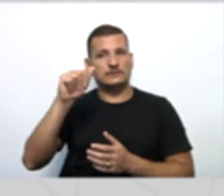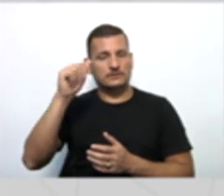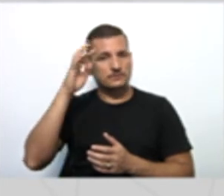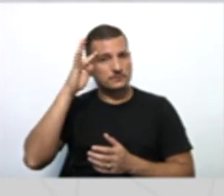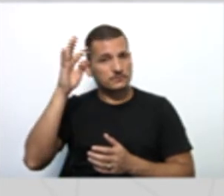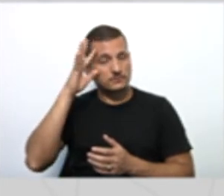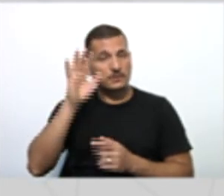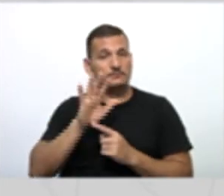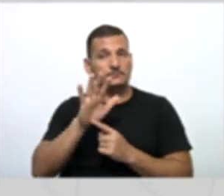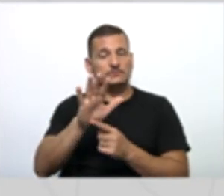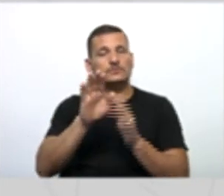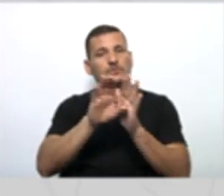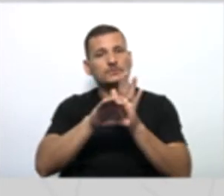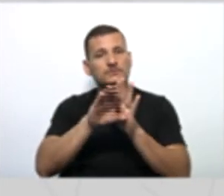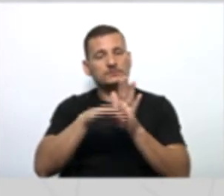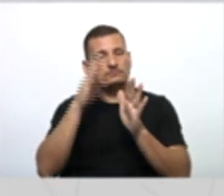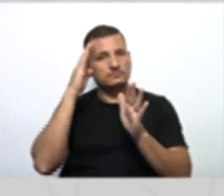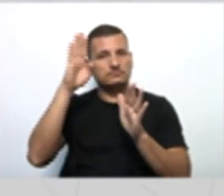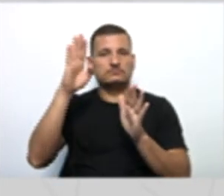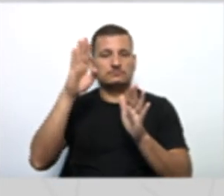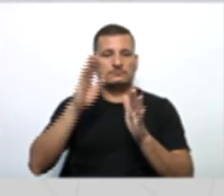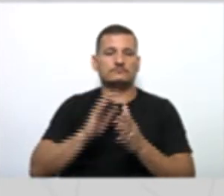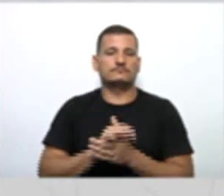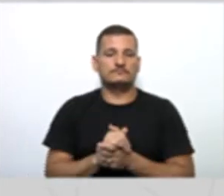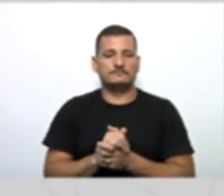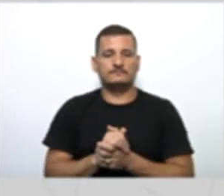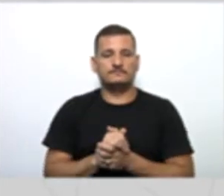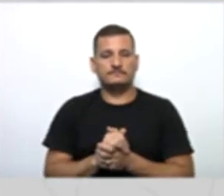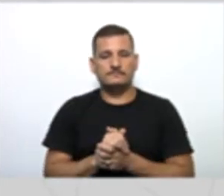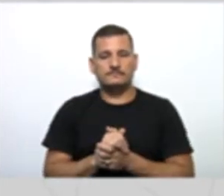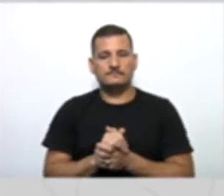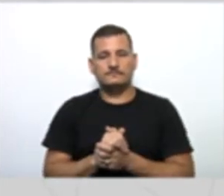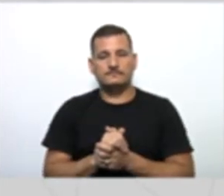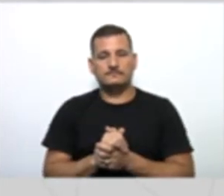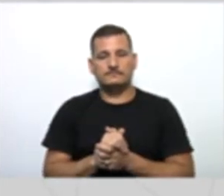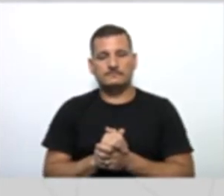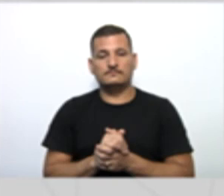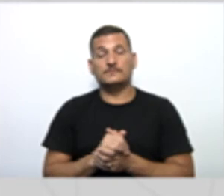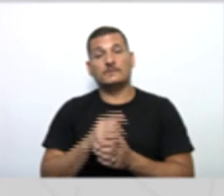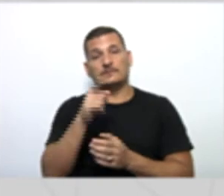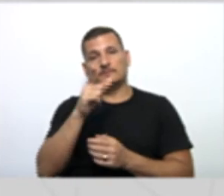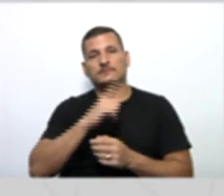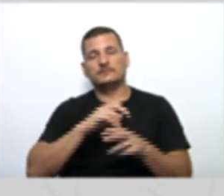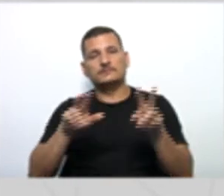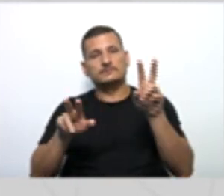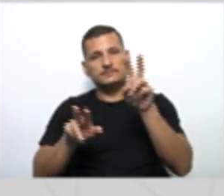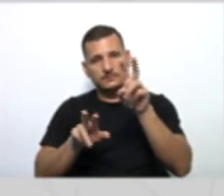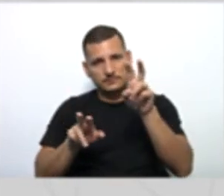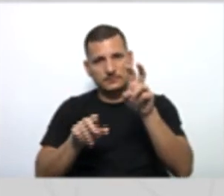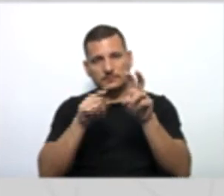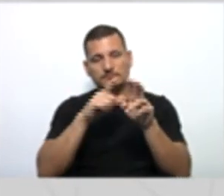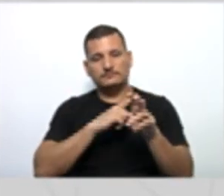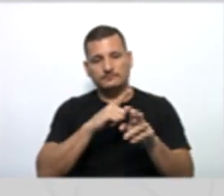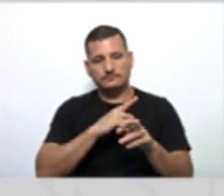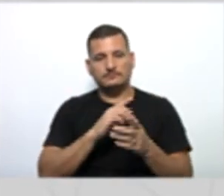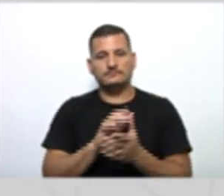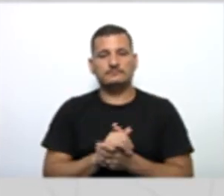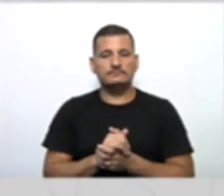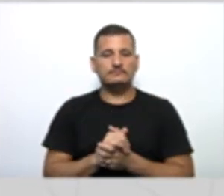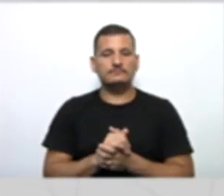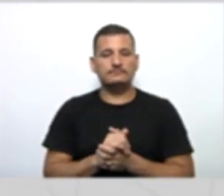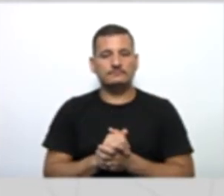conceitos teóricos, segundo o Prodanov. Vejam que aqui eu tenho uma citação direta curta. Olha, são